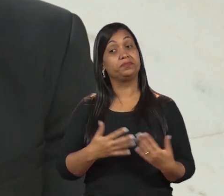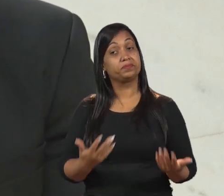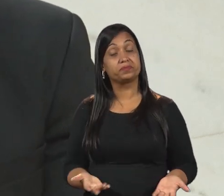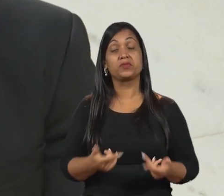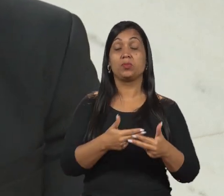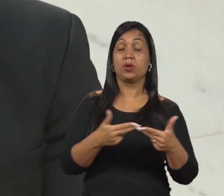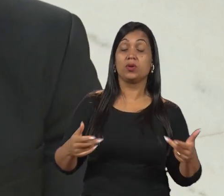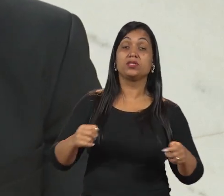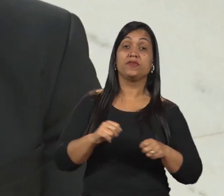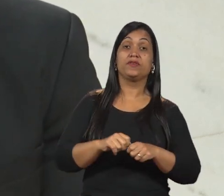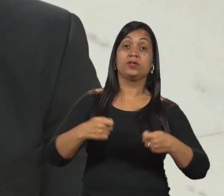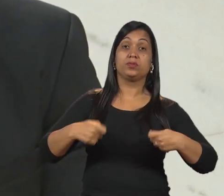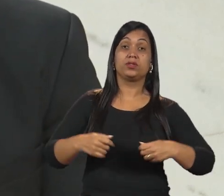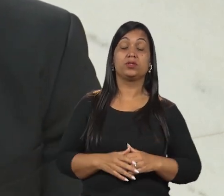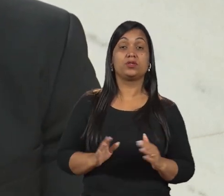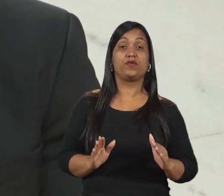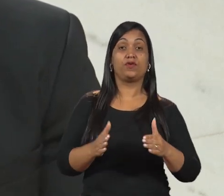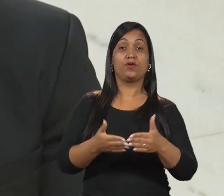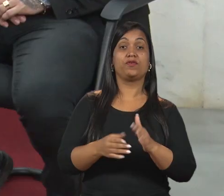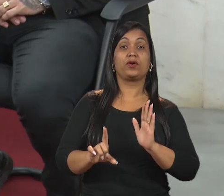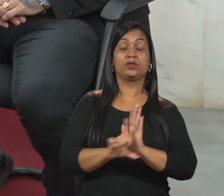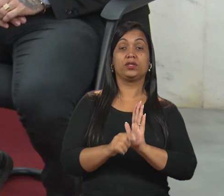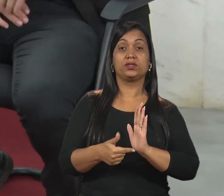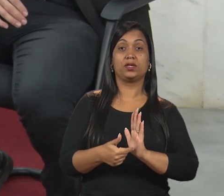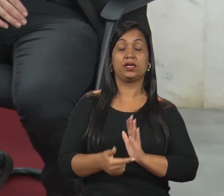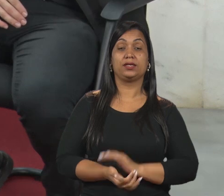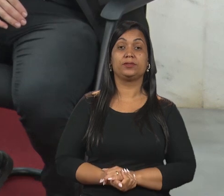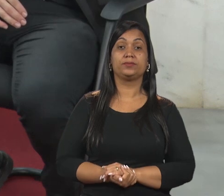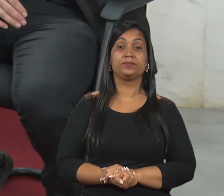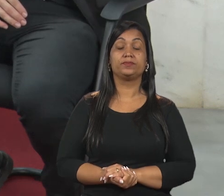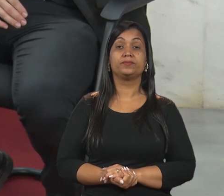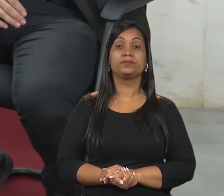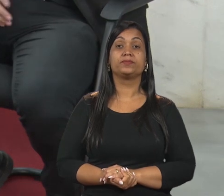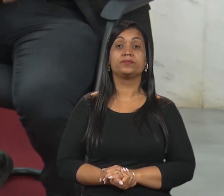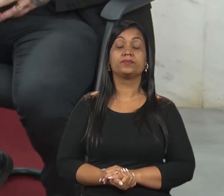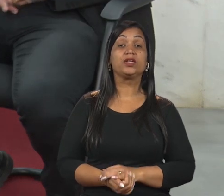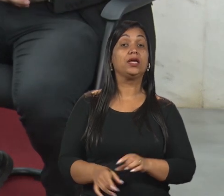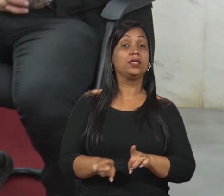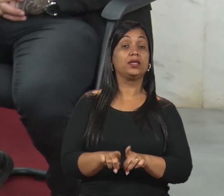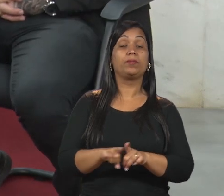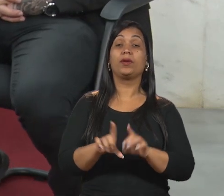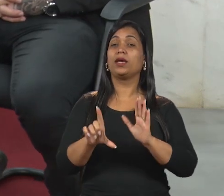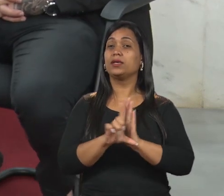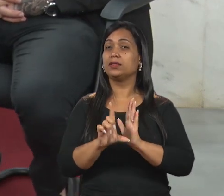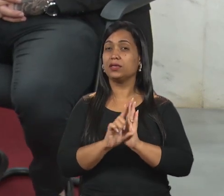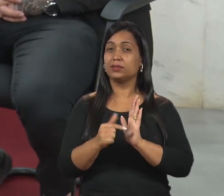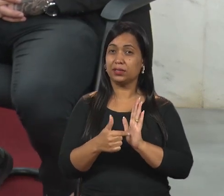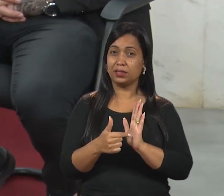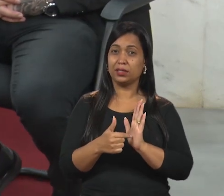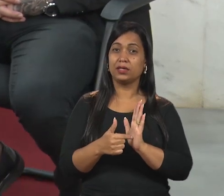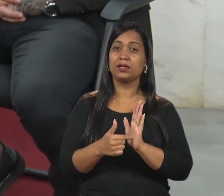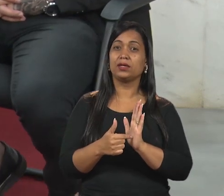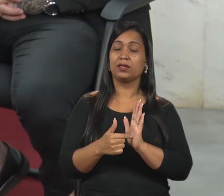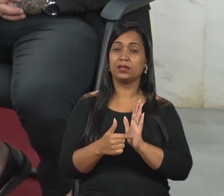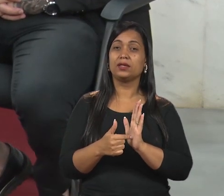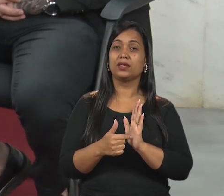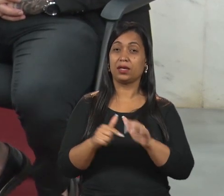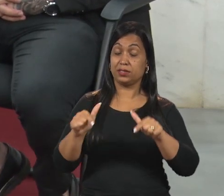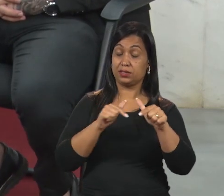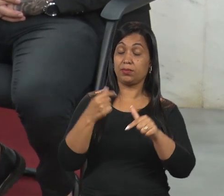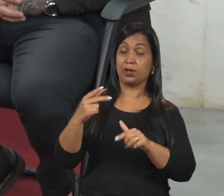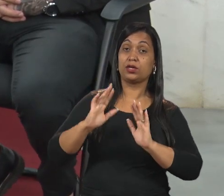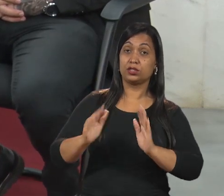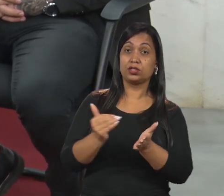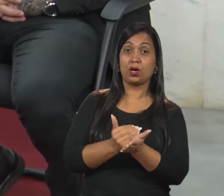ser feito e esse foi o foco dessa lei. Além dessa lei, o senhor também tem, frisando esse trabalho que o senhor